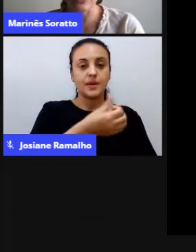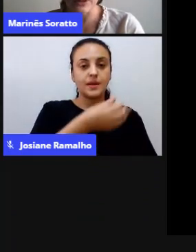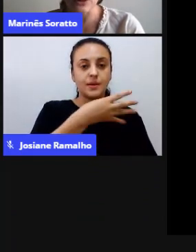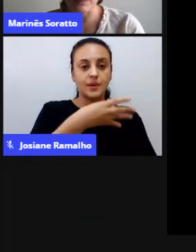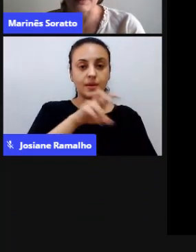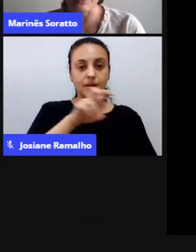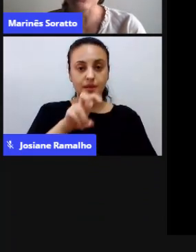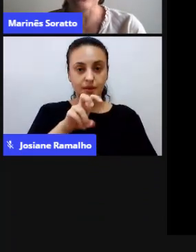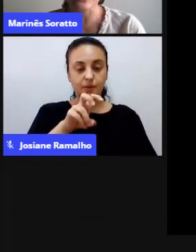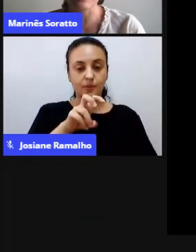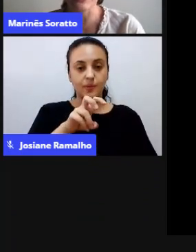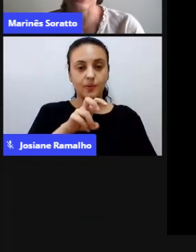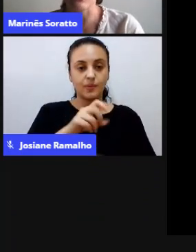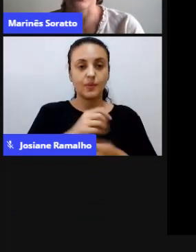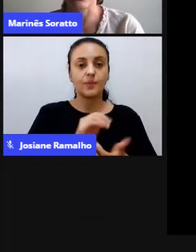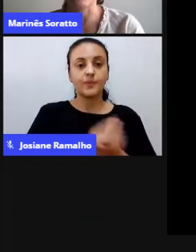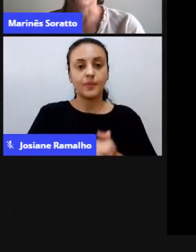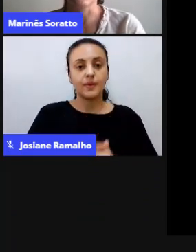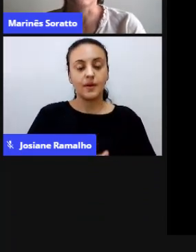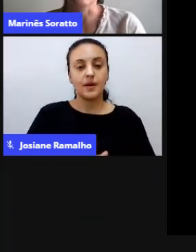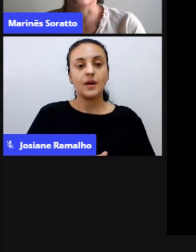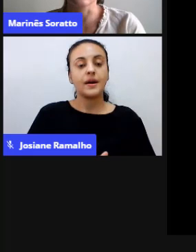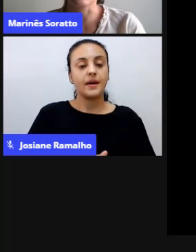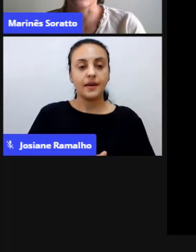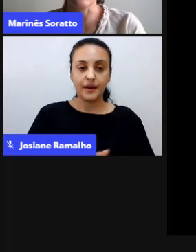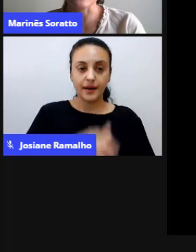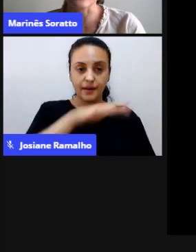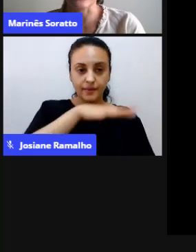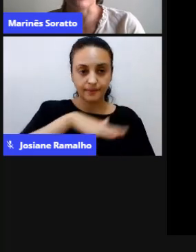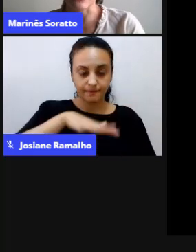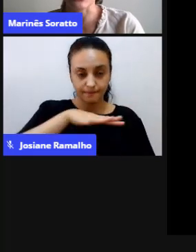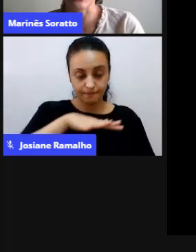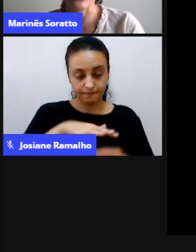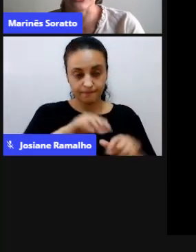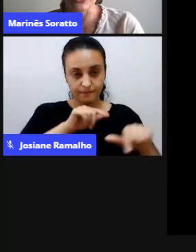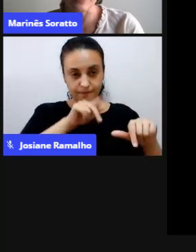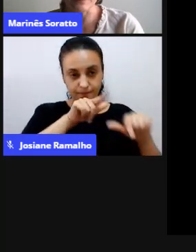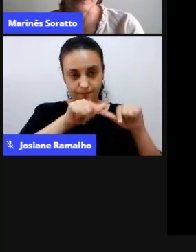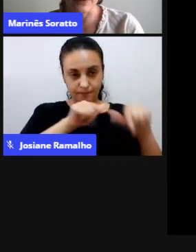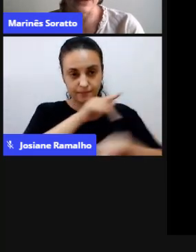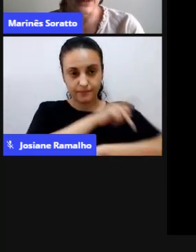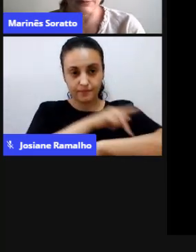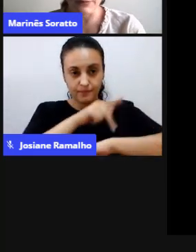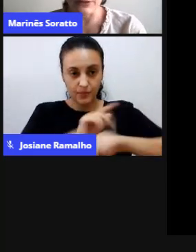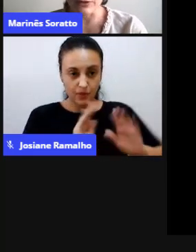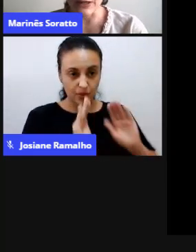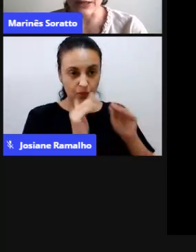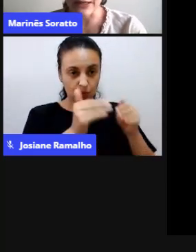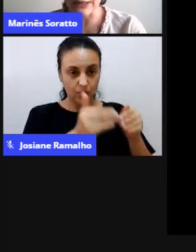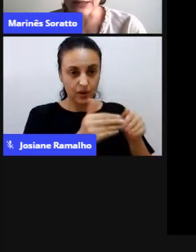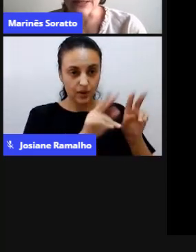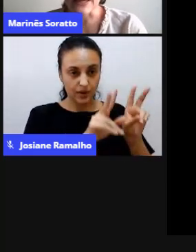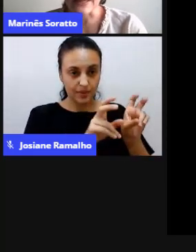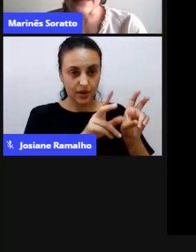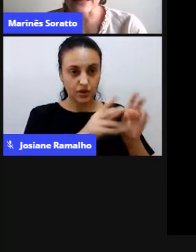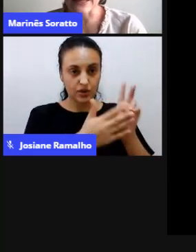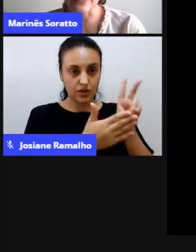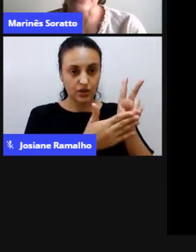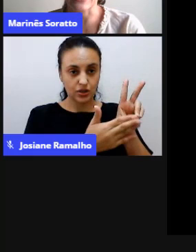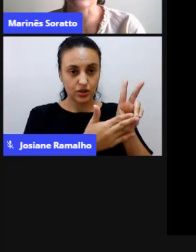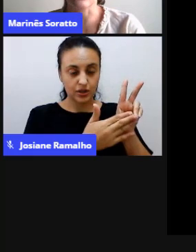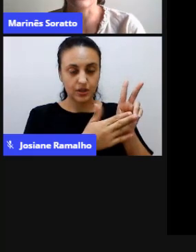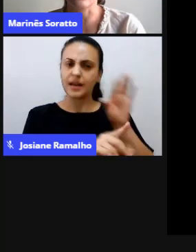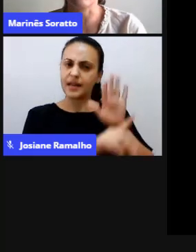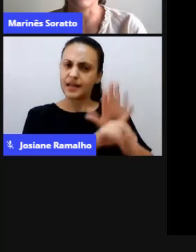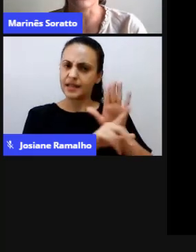seus desdobramentos no fazer pedagógico, dando ênfase na temática indígena, né? Lembrando que essa